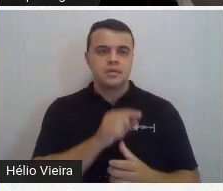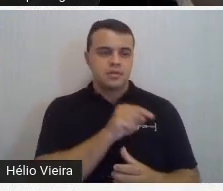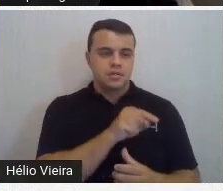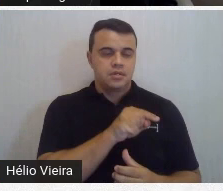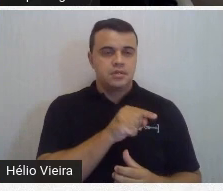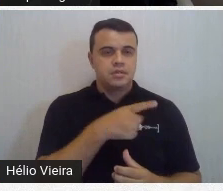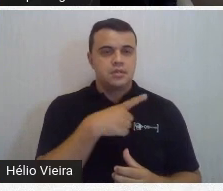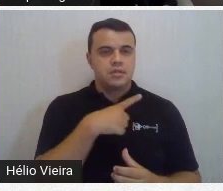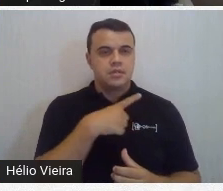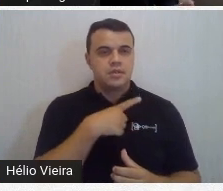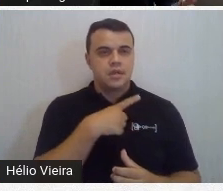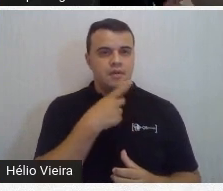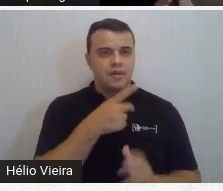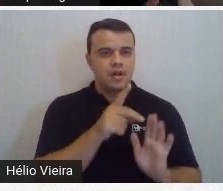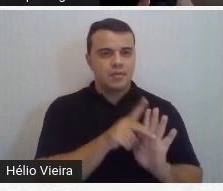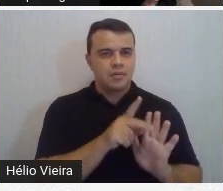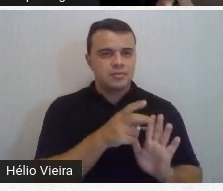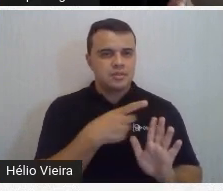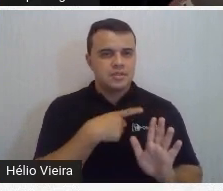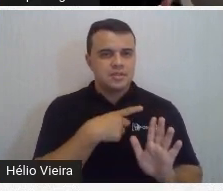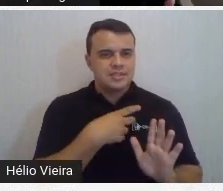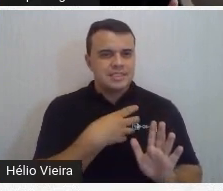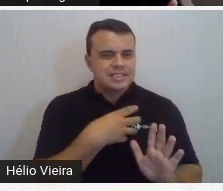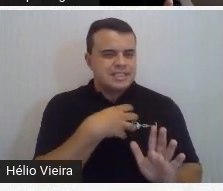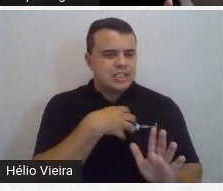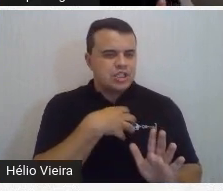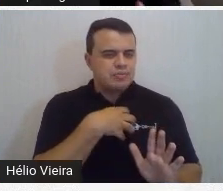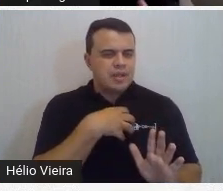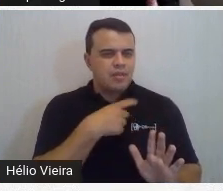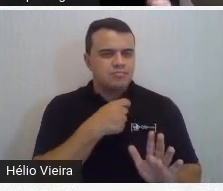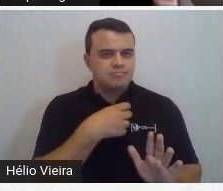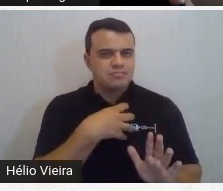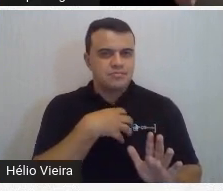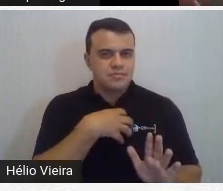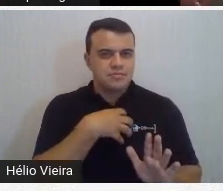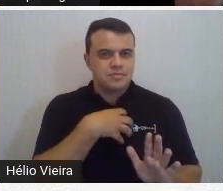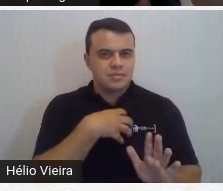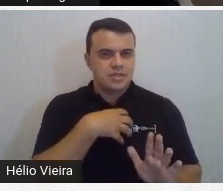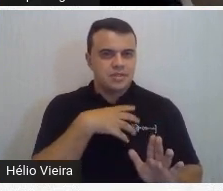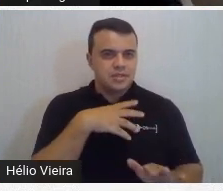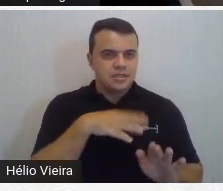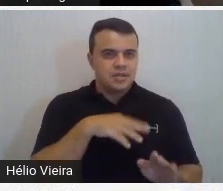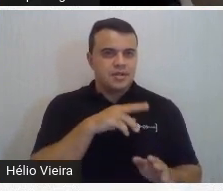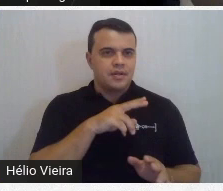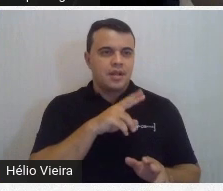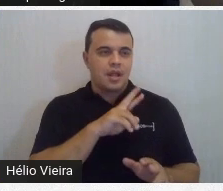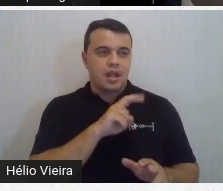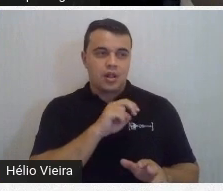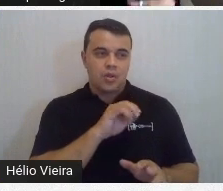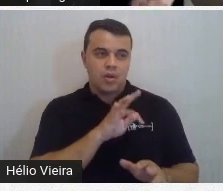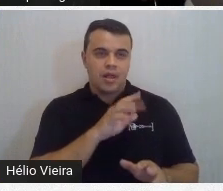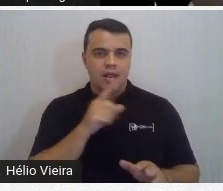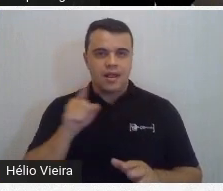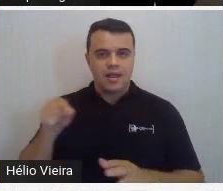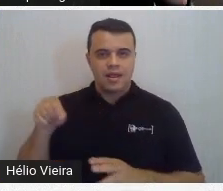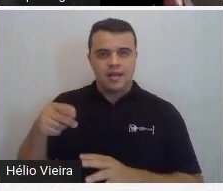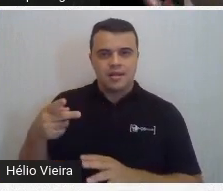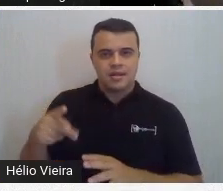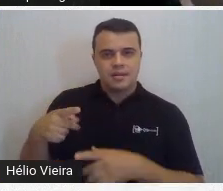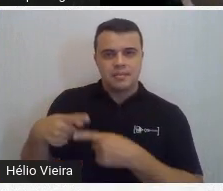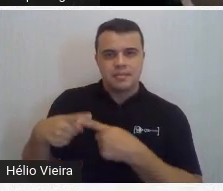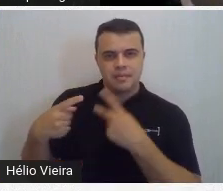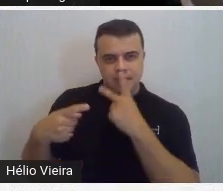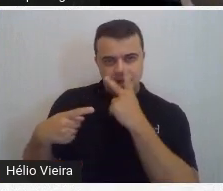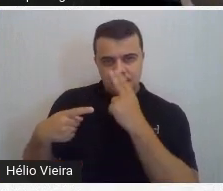impressionismo vai mais por um caminho sentimentalista, vide Renoir, né? E o expressionismo já vai mais